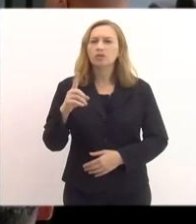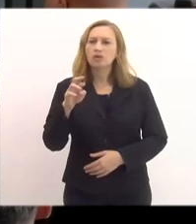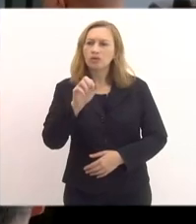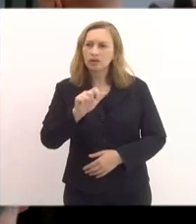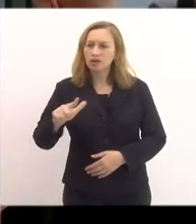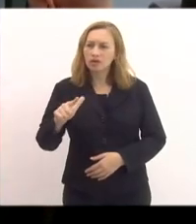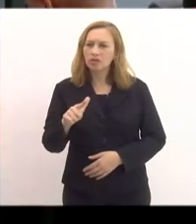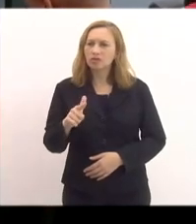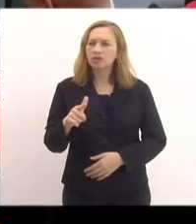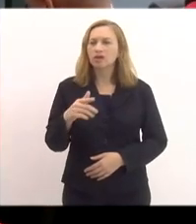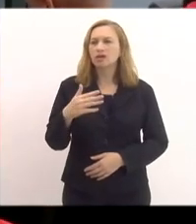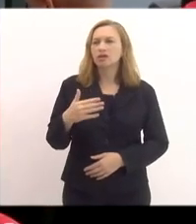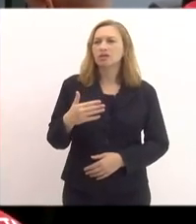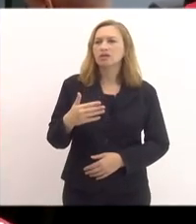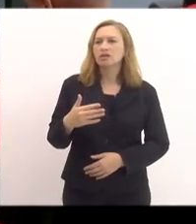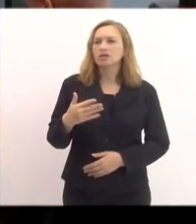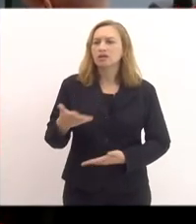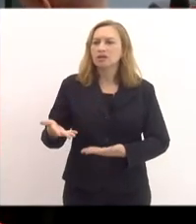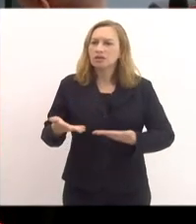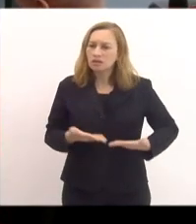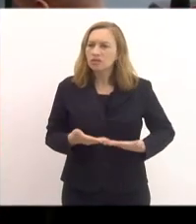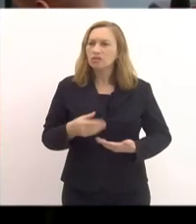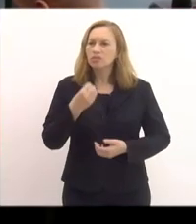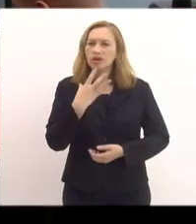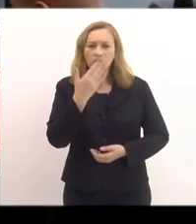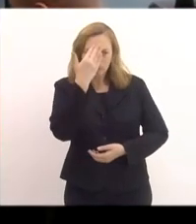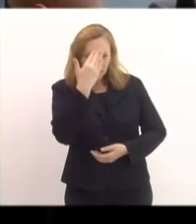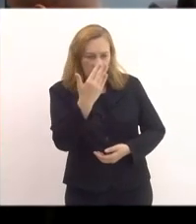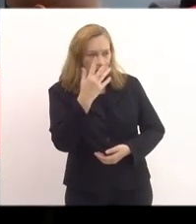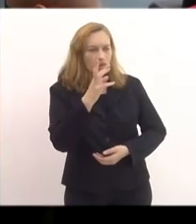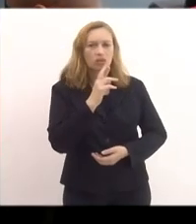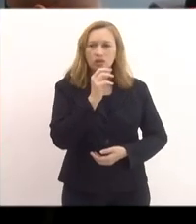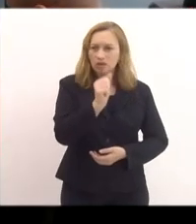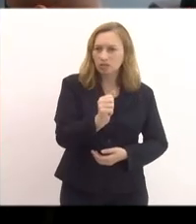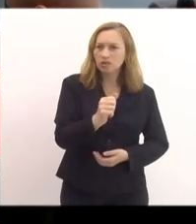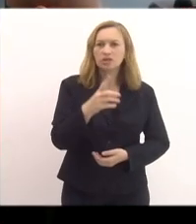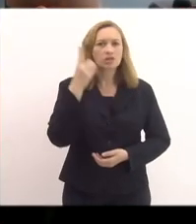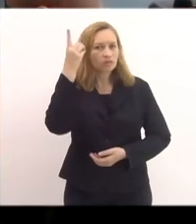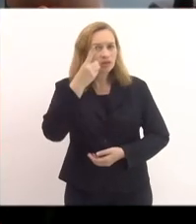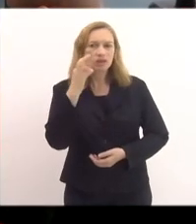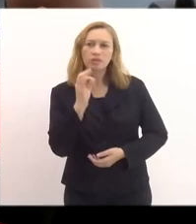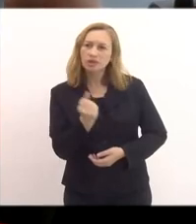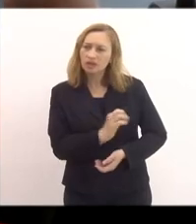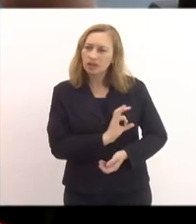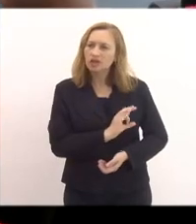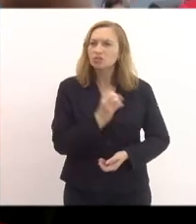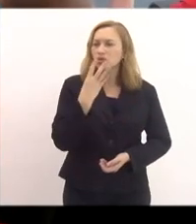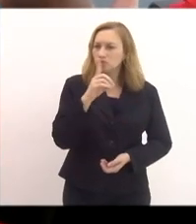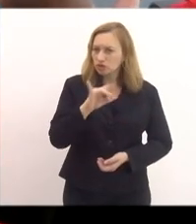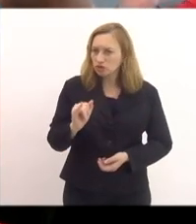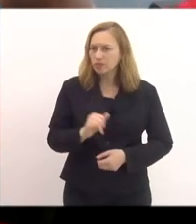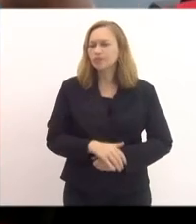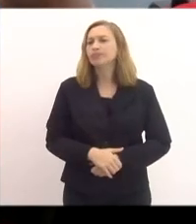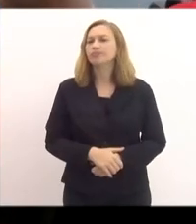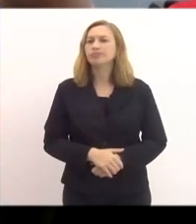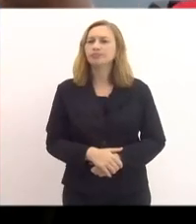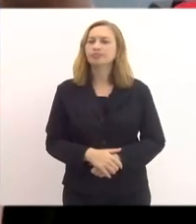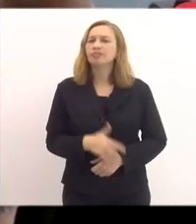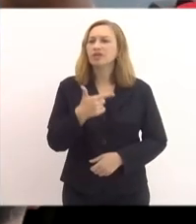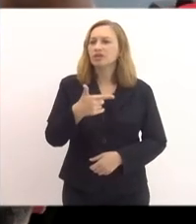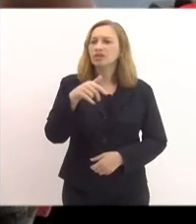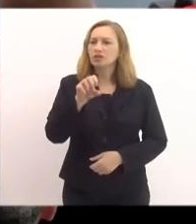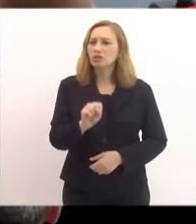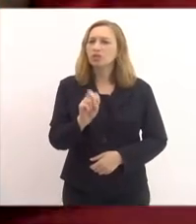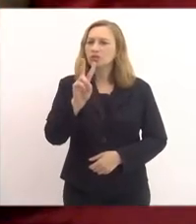bem. Obrigado, Rodrigo. Obrigado mesmo por tudo que vem fazendo, deputada Marta Rocha. Muito bom dia. Essas 28 vagas